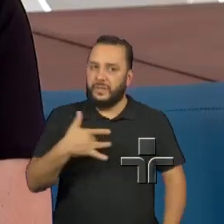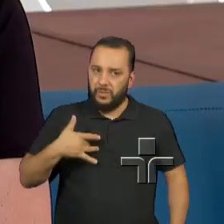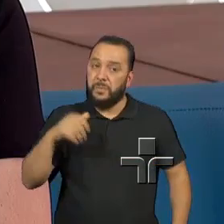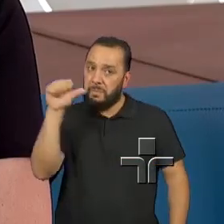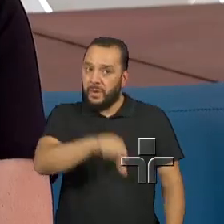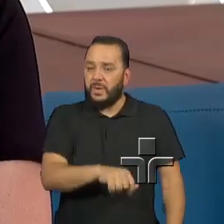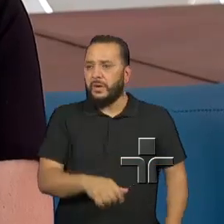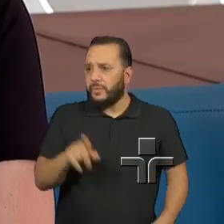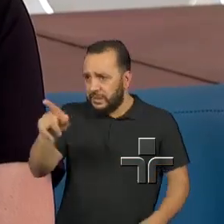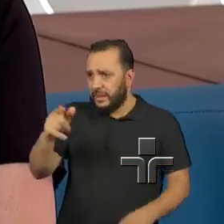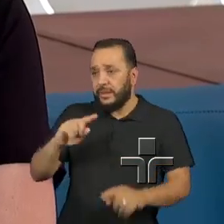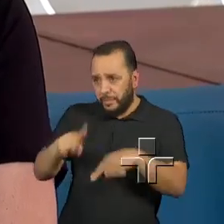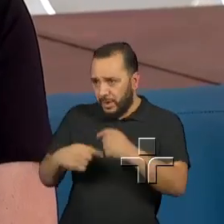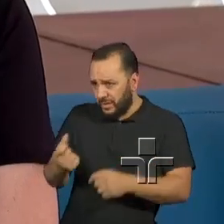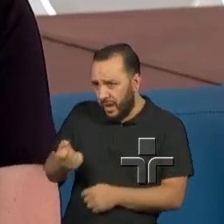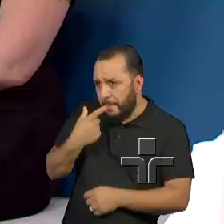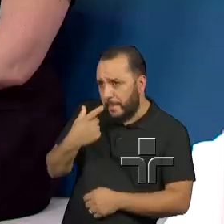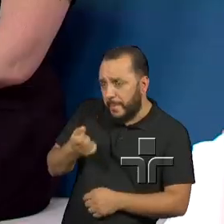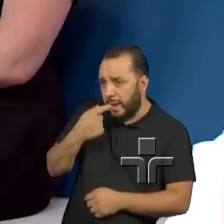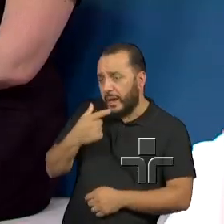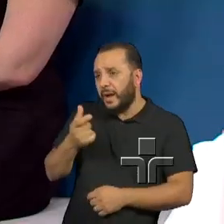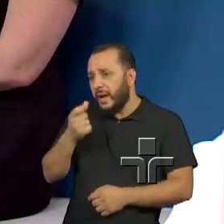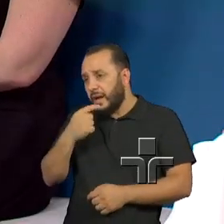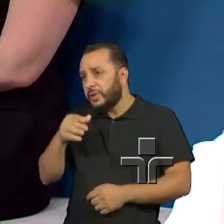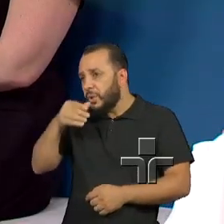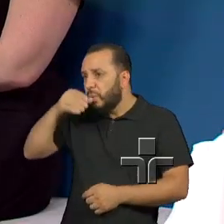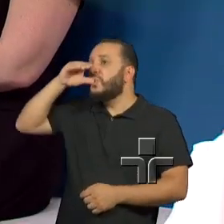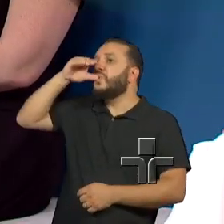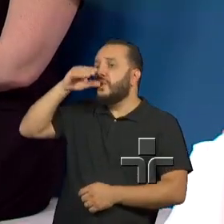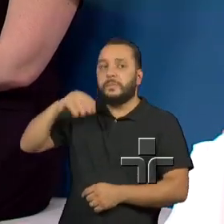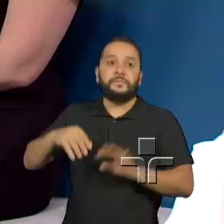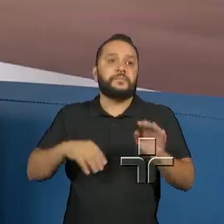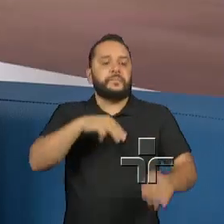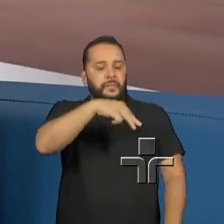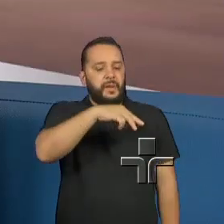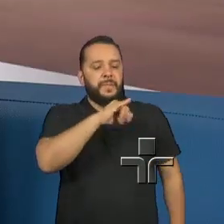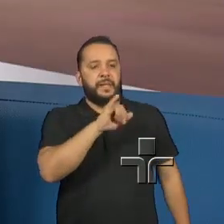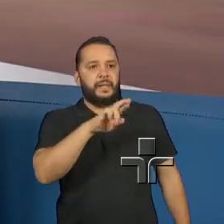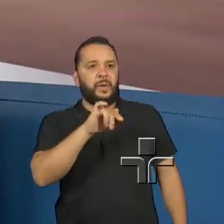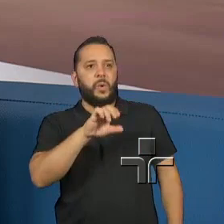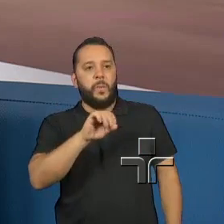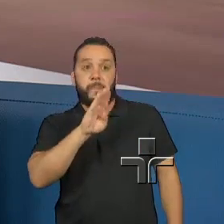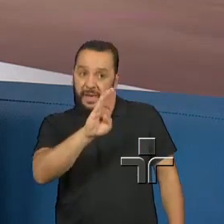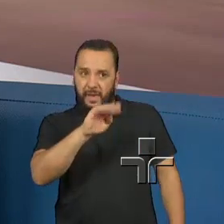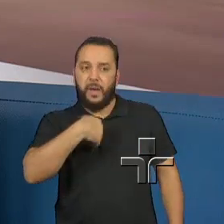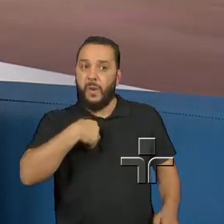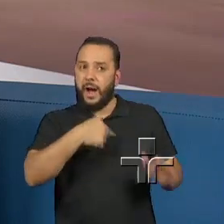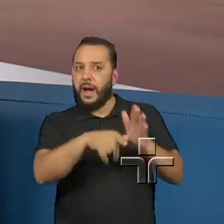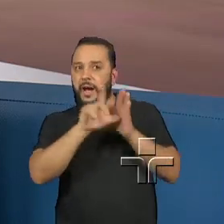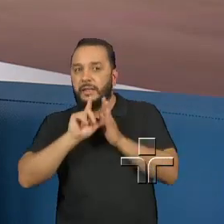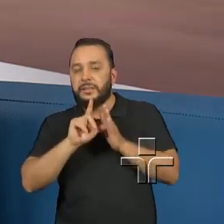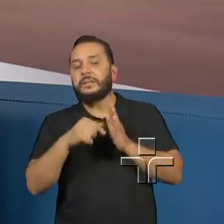antes de dar a vacina ou depois? Você esperou ter a reação? Como... Não, na meningo B eu dei antes, então eu dei